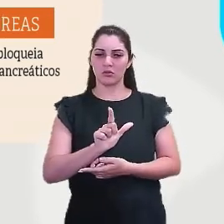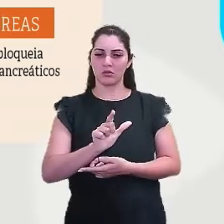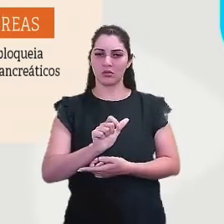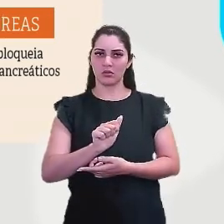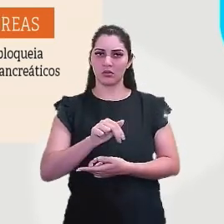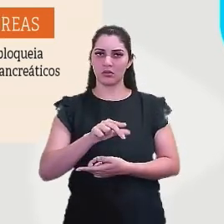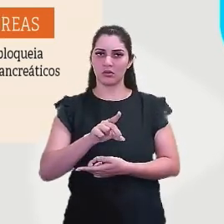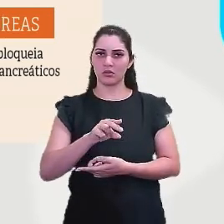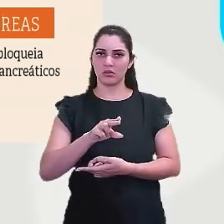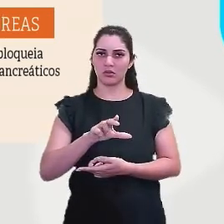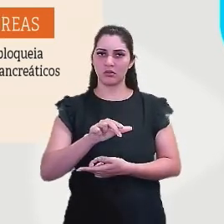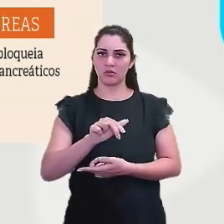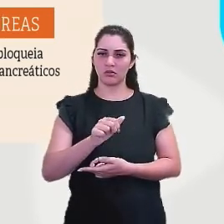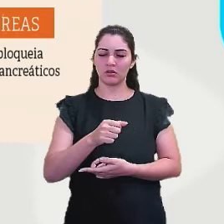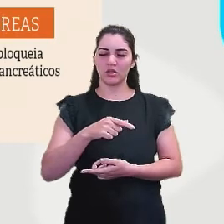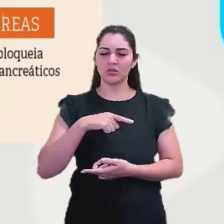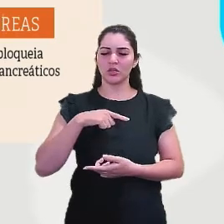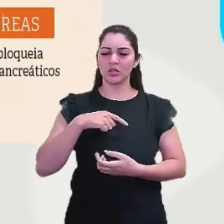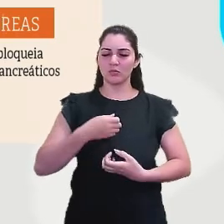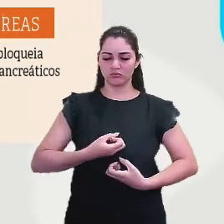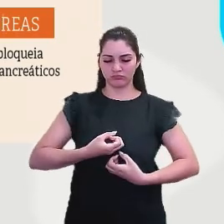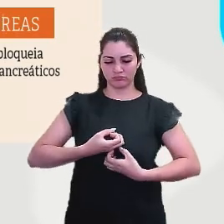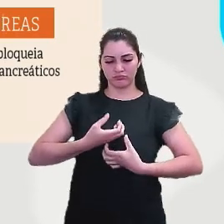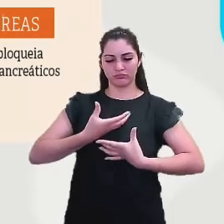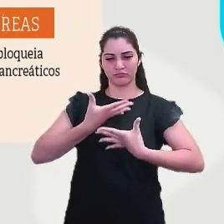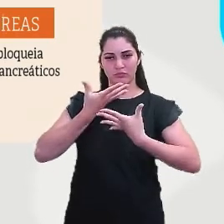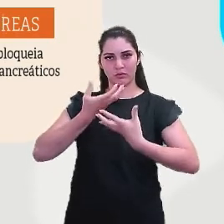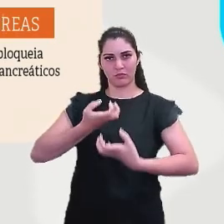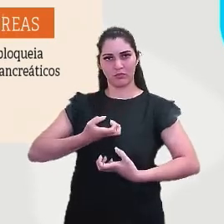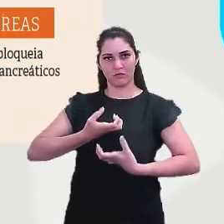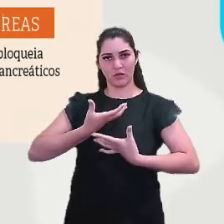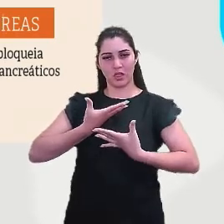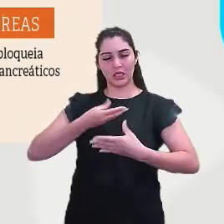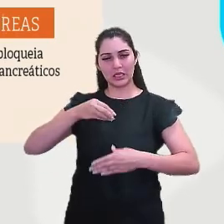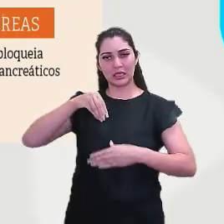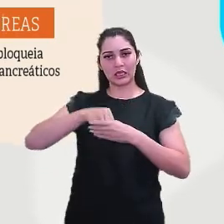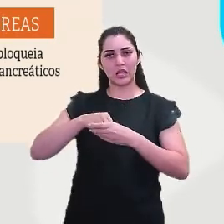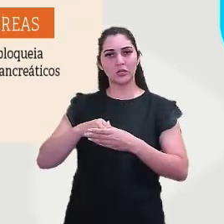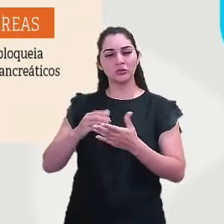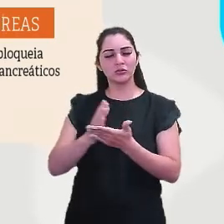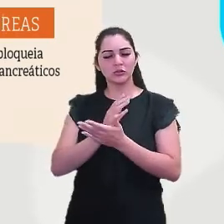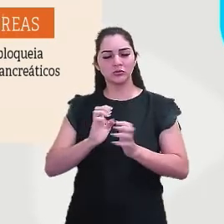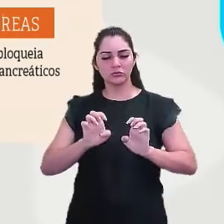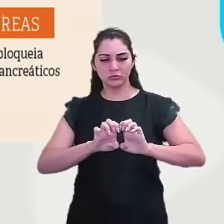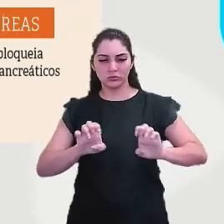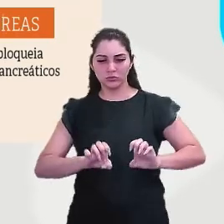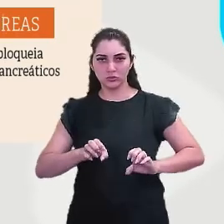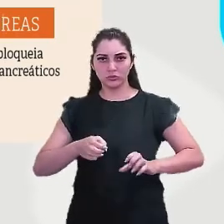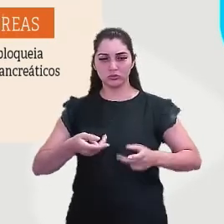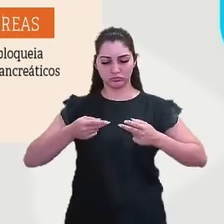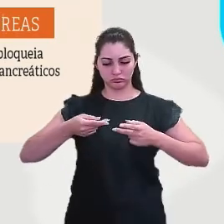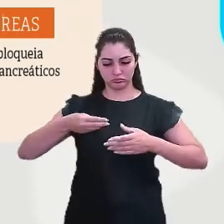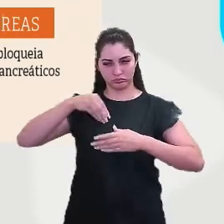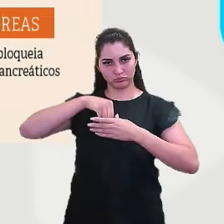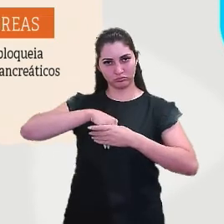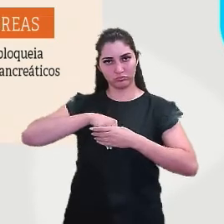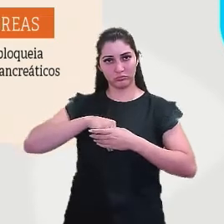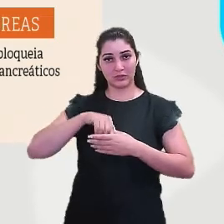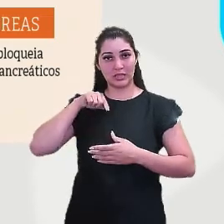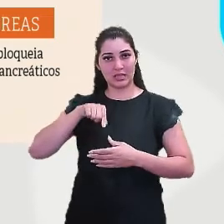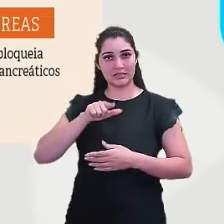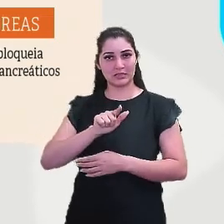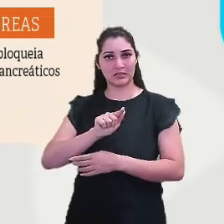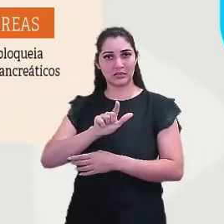algo para fora do nosso corpo, para dentro de alguma estrutura, então, do organismo. Essas glândulas são responsáveis